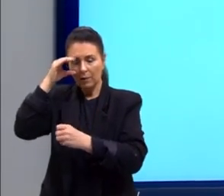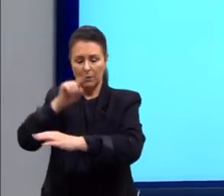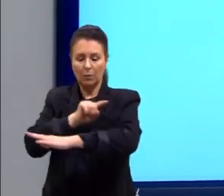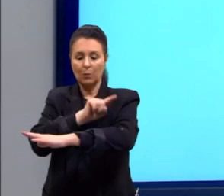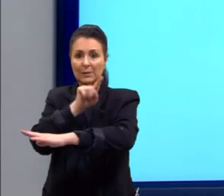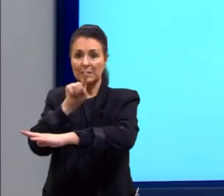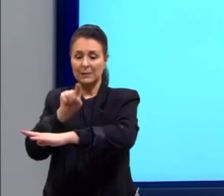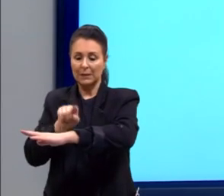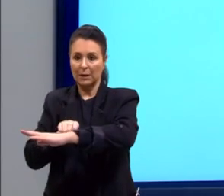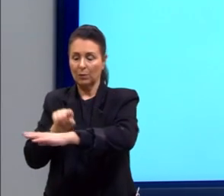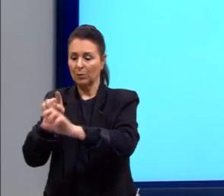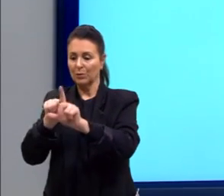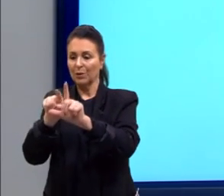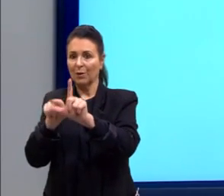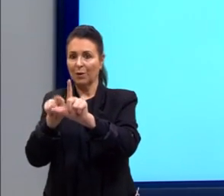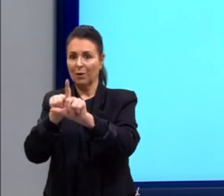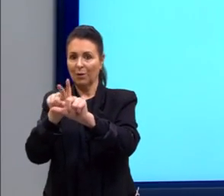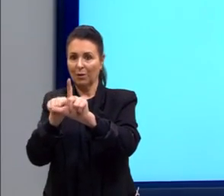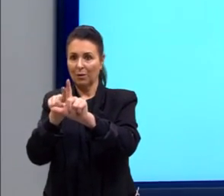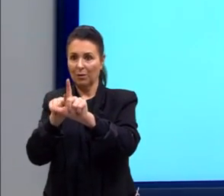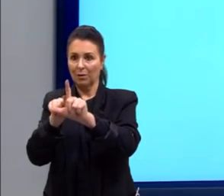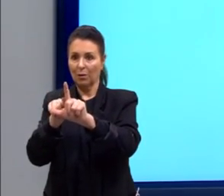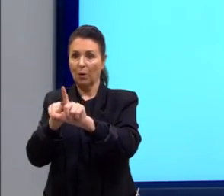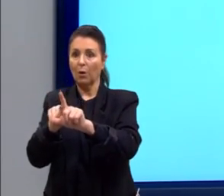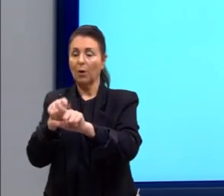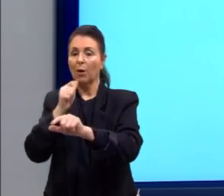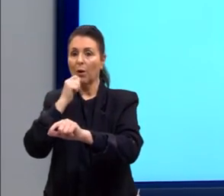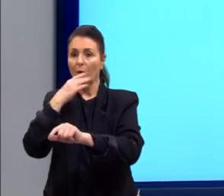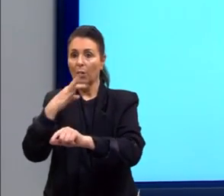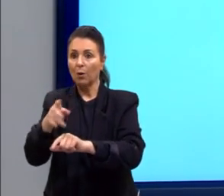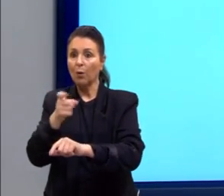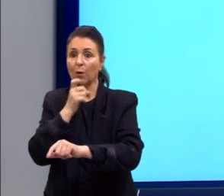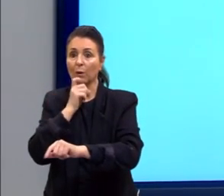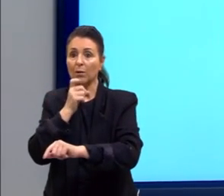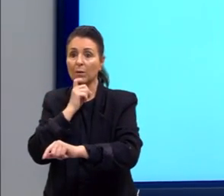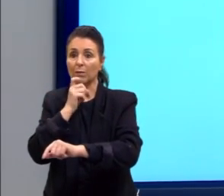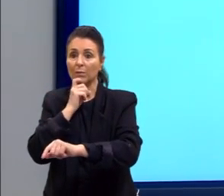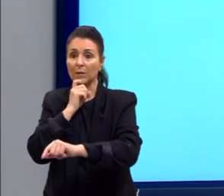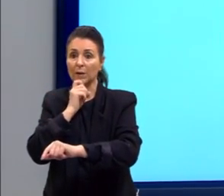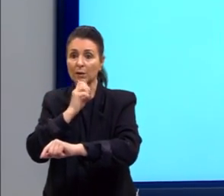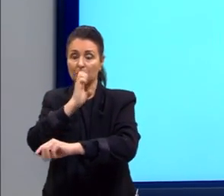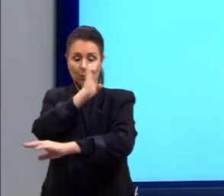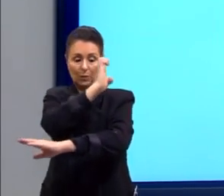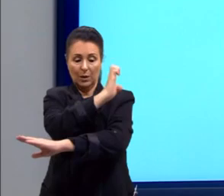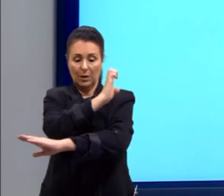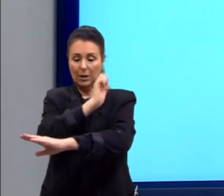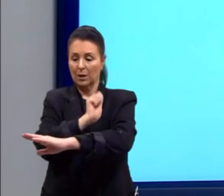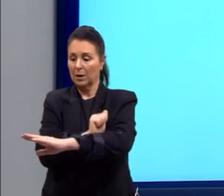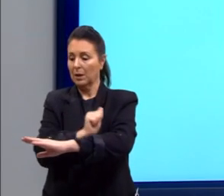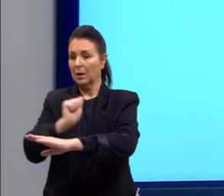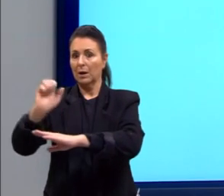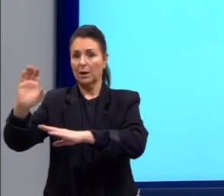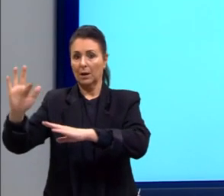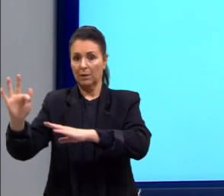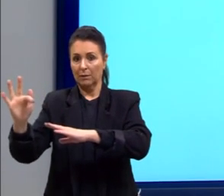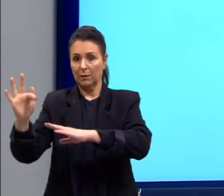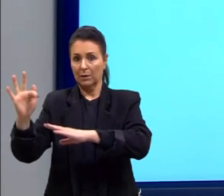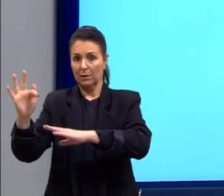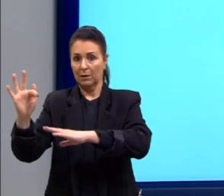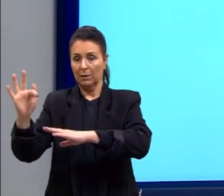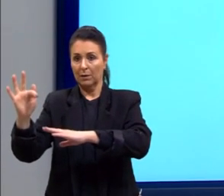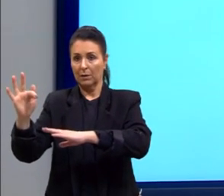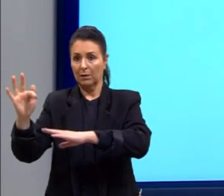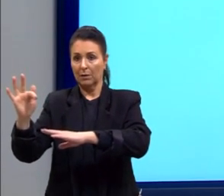ângulos adjacentes o ângulo aqui em verde chamado de ângulo e à efe ele